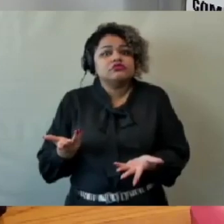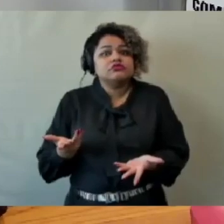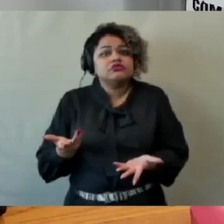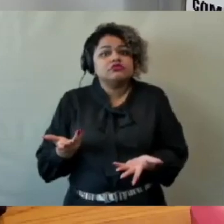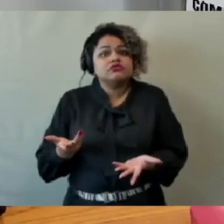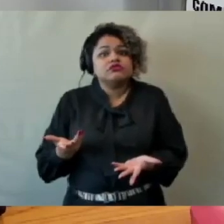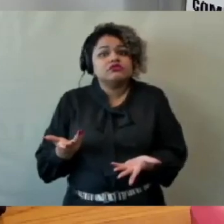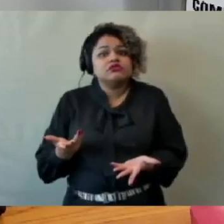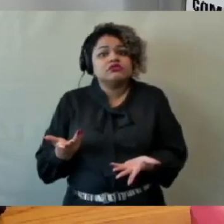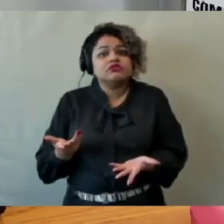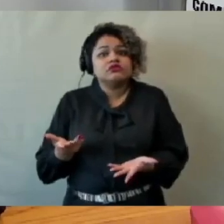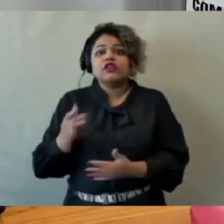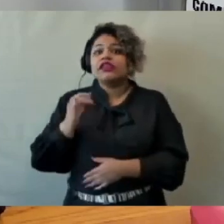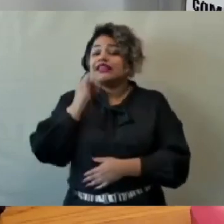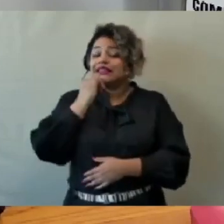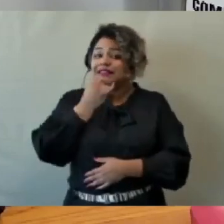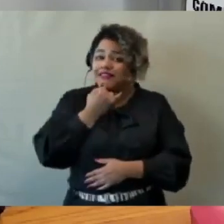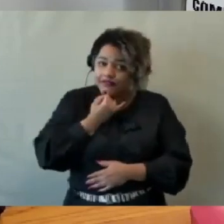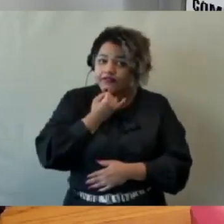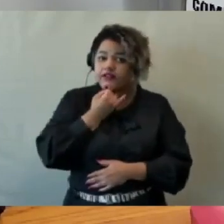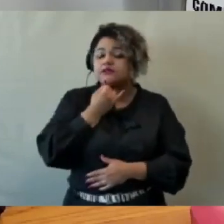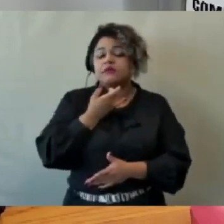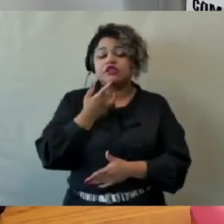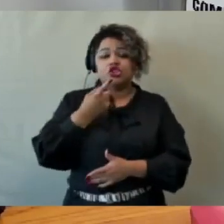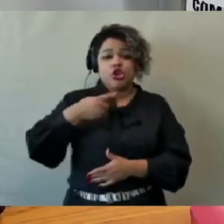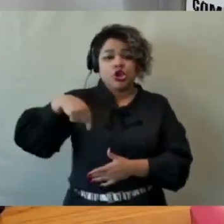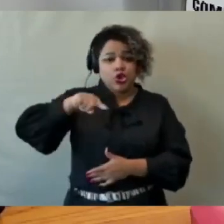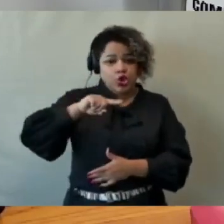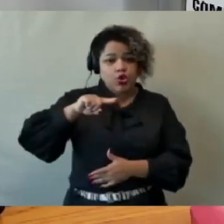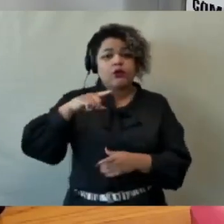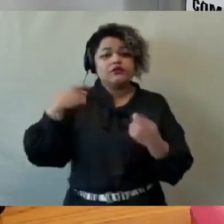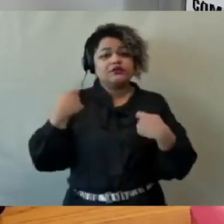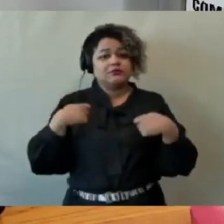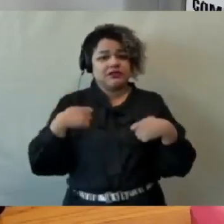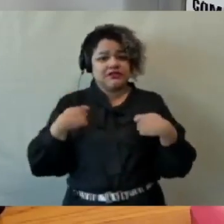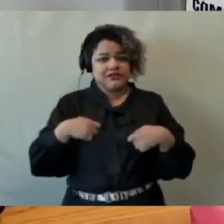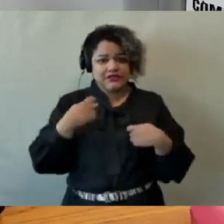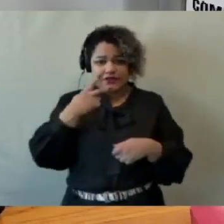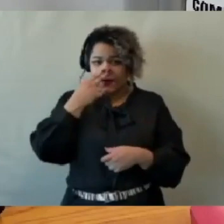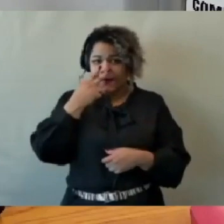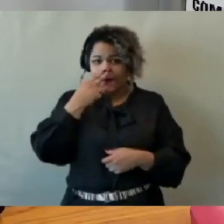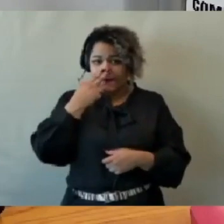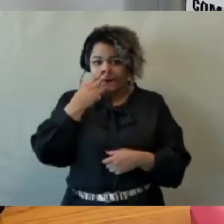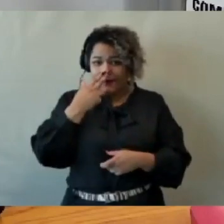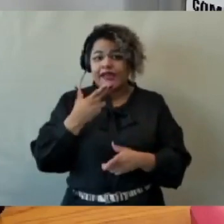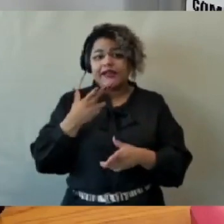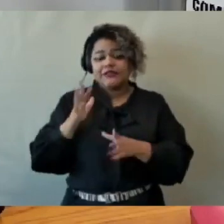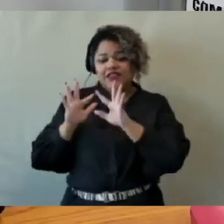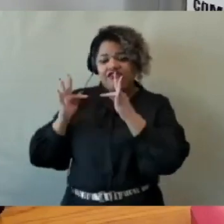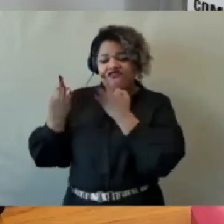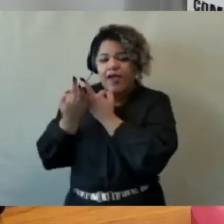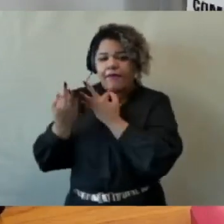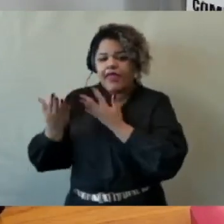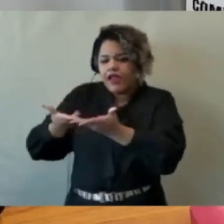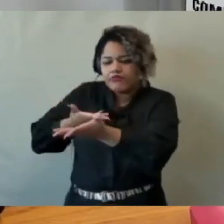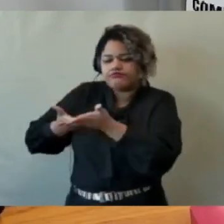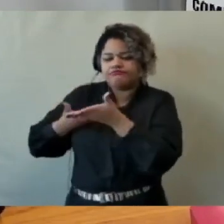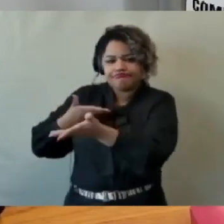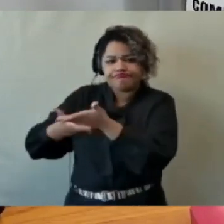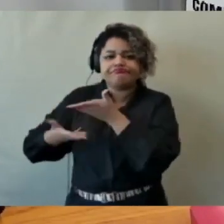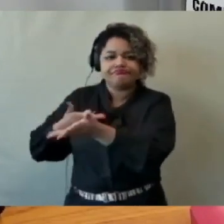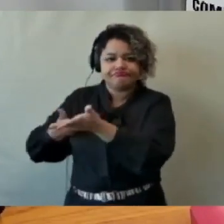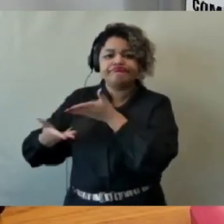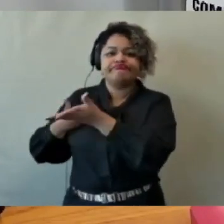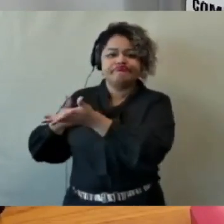Infelizmente, a gente tem que jogar, e é um jogo, é uma partida, a gente tem que jogar junto com as famílias, a gente tem que ajudar aquelas famílias